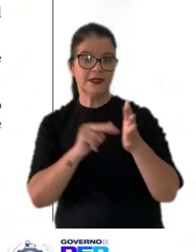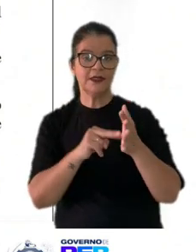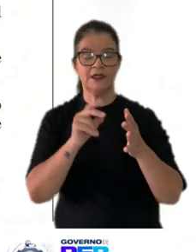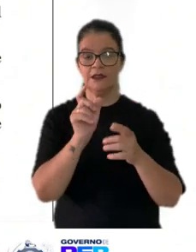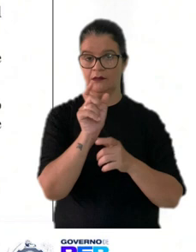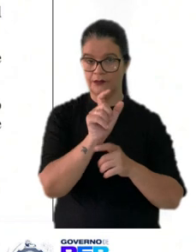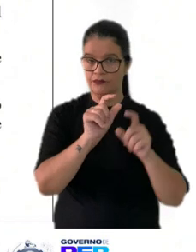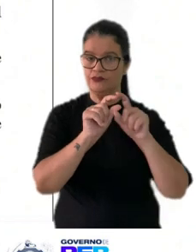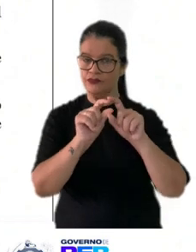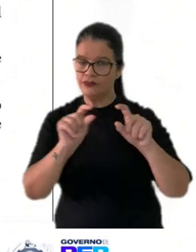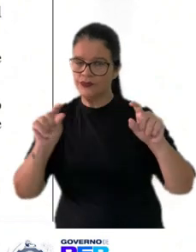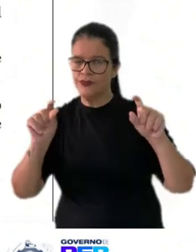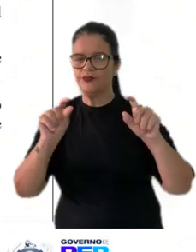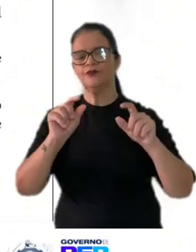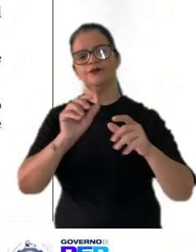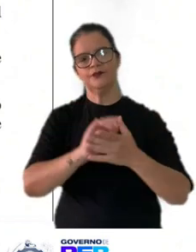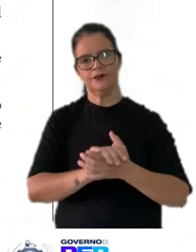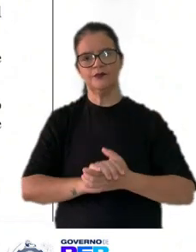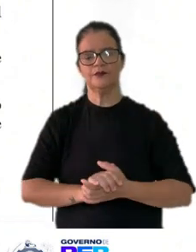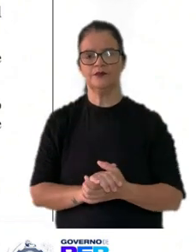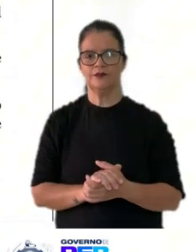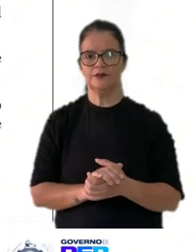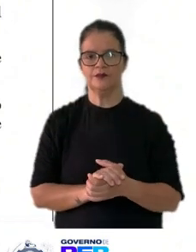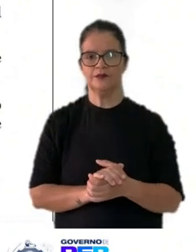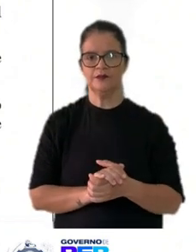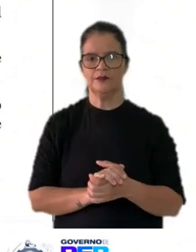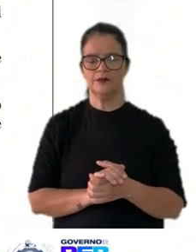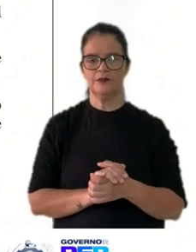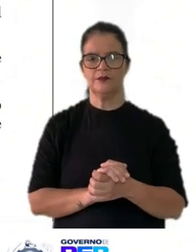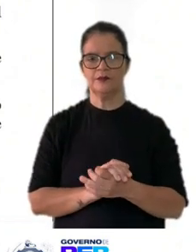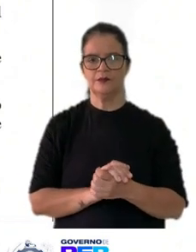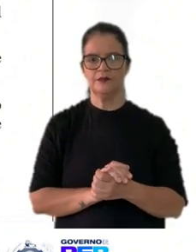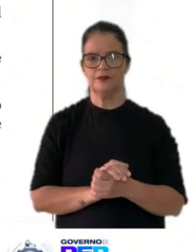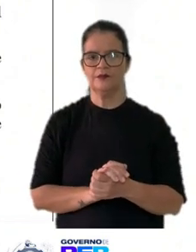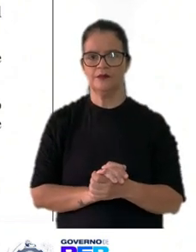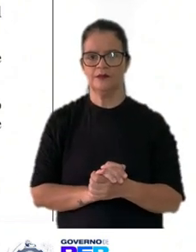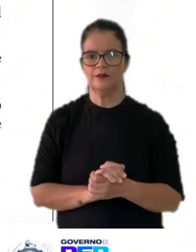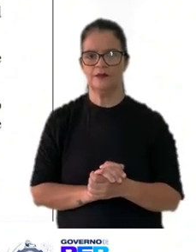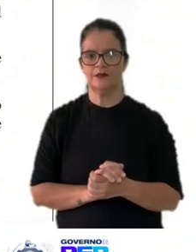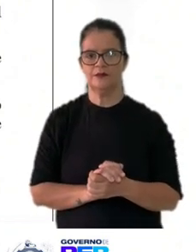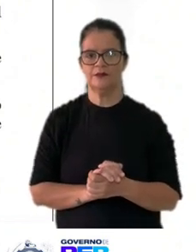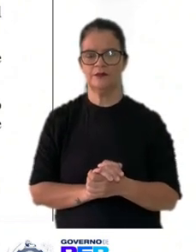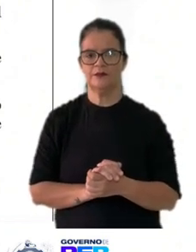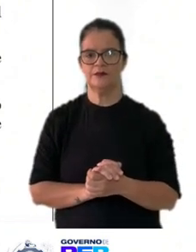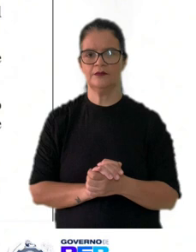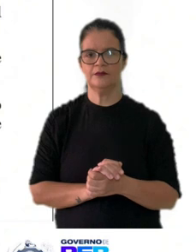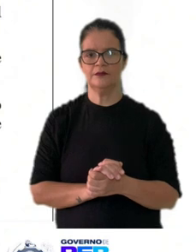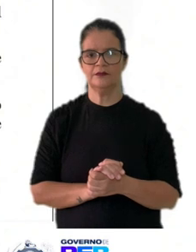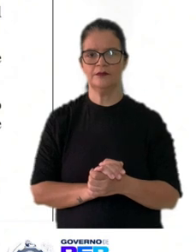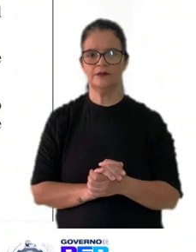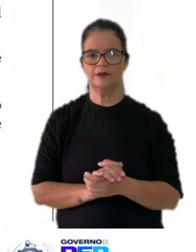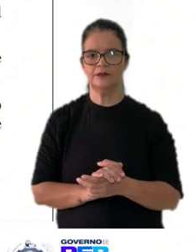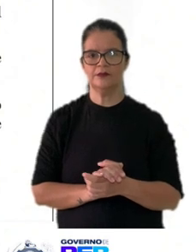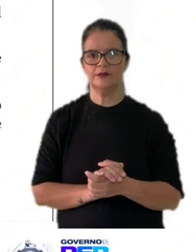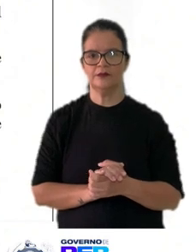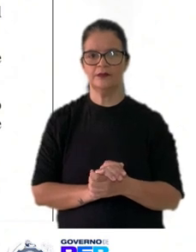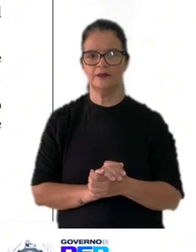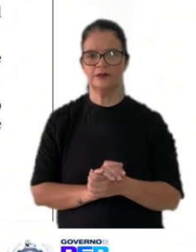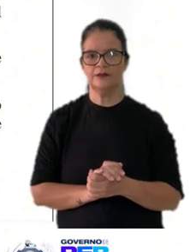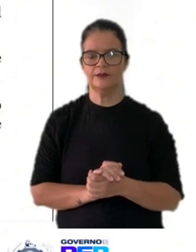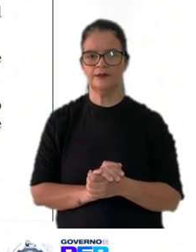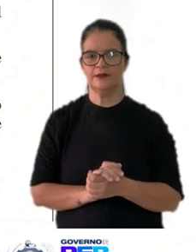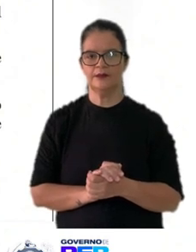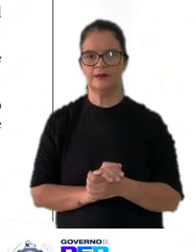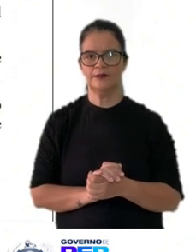history would have played out if daughter king was never born or